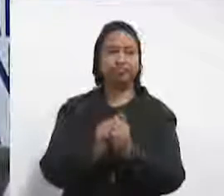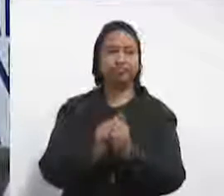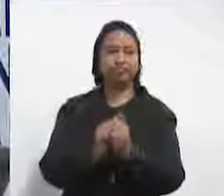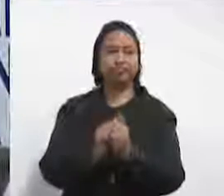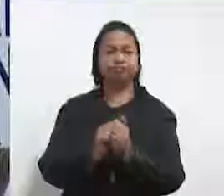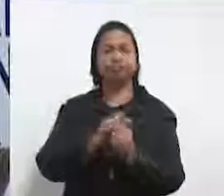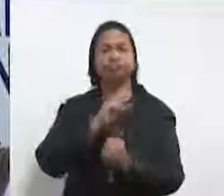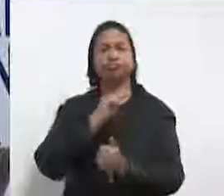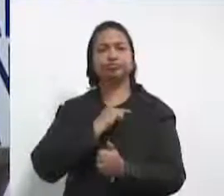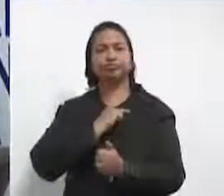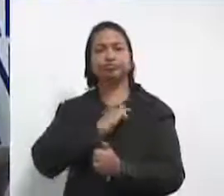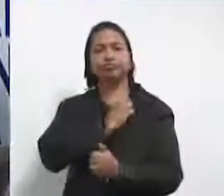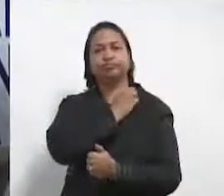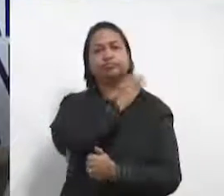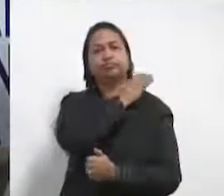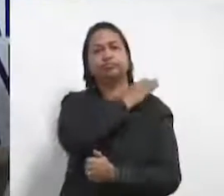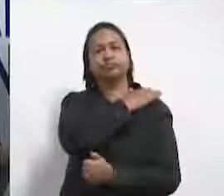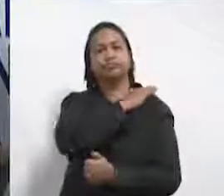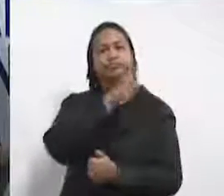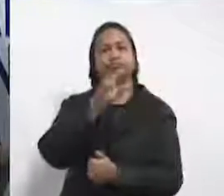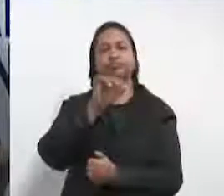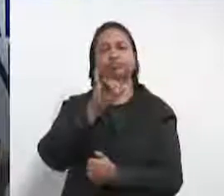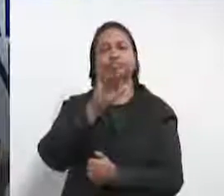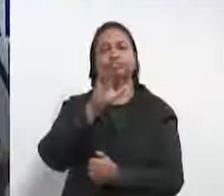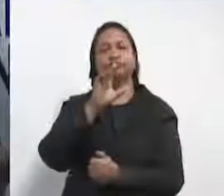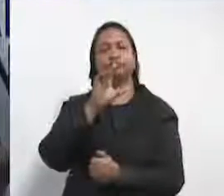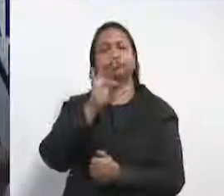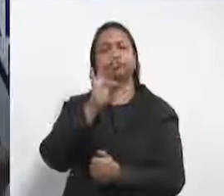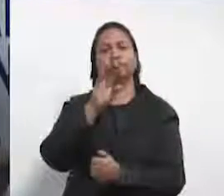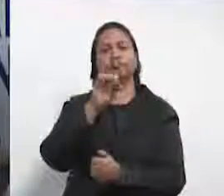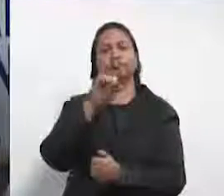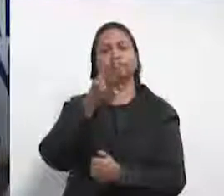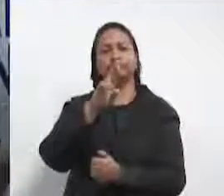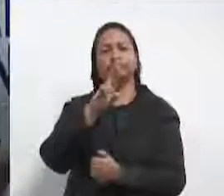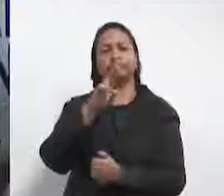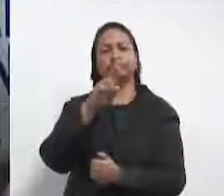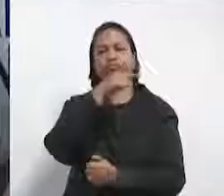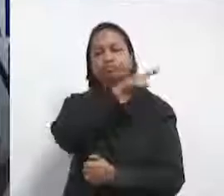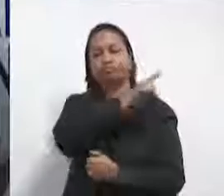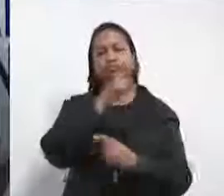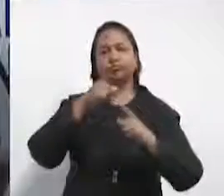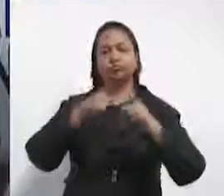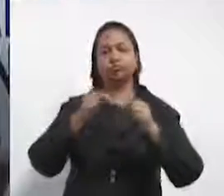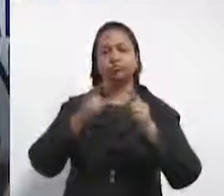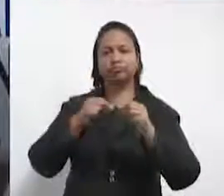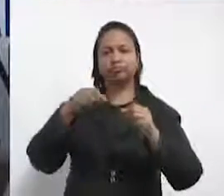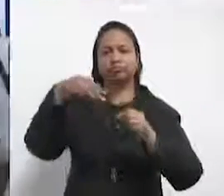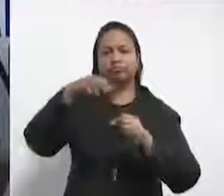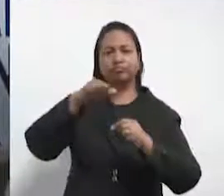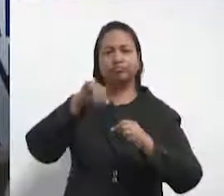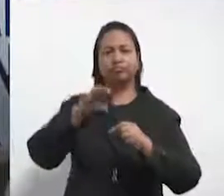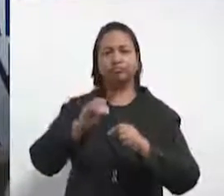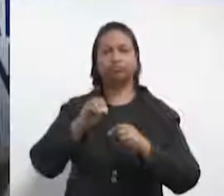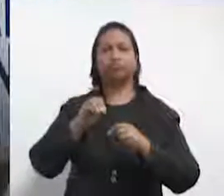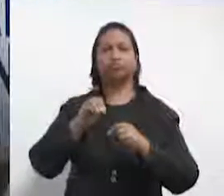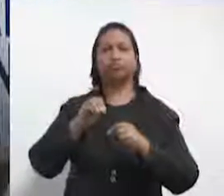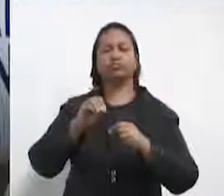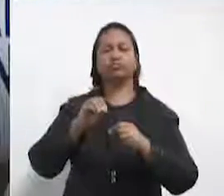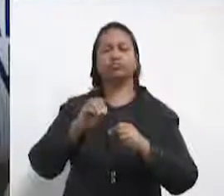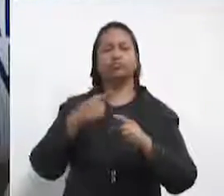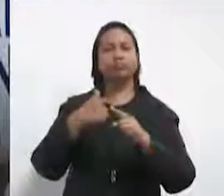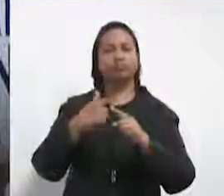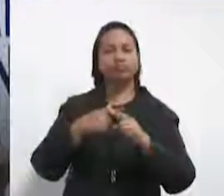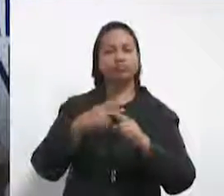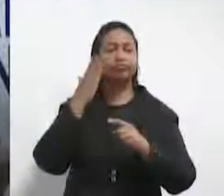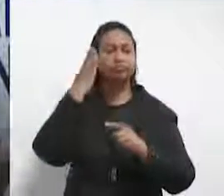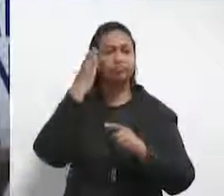nós tivemos com o major vitor lá em brasília em maio logo que recebi a notícia que